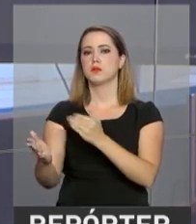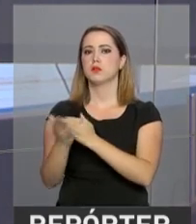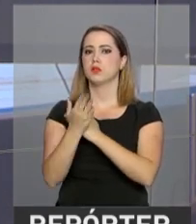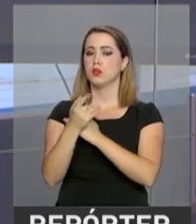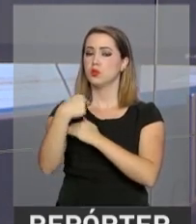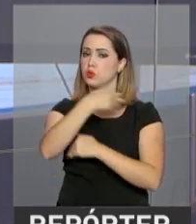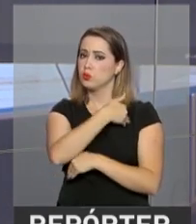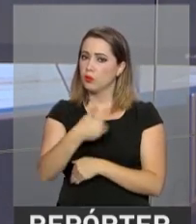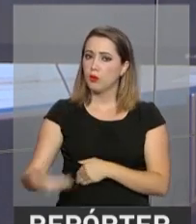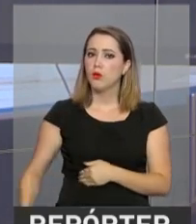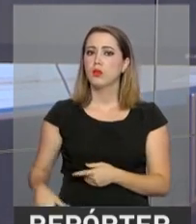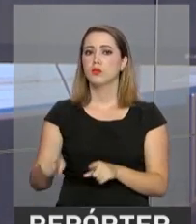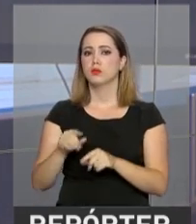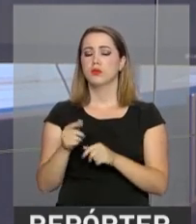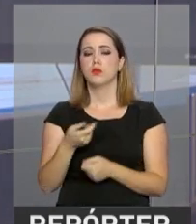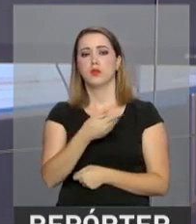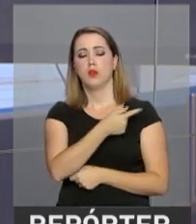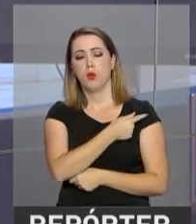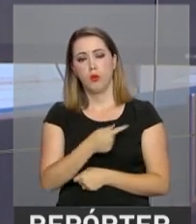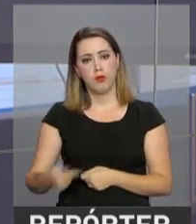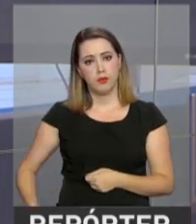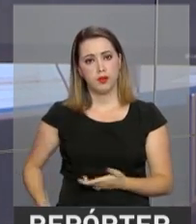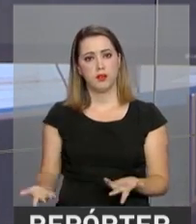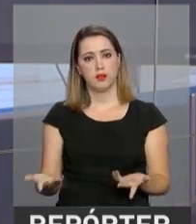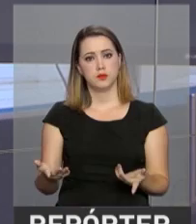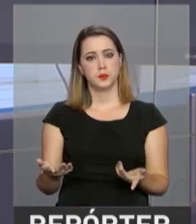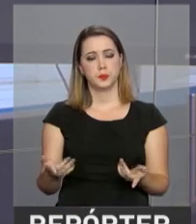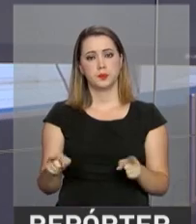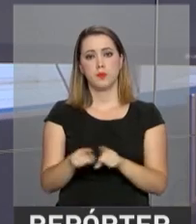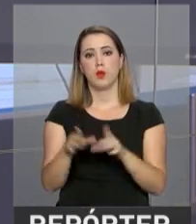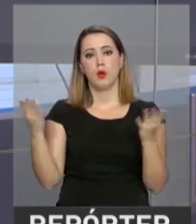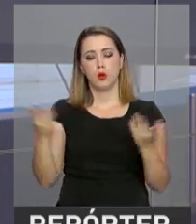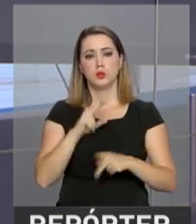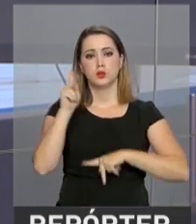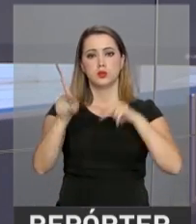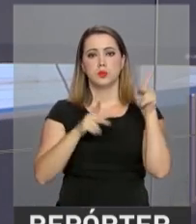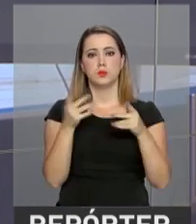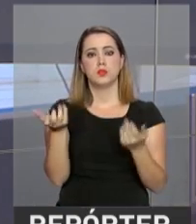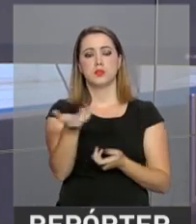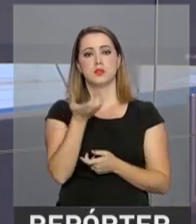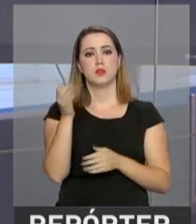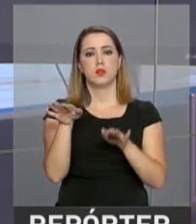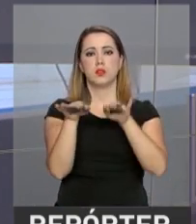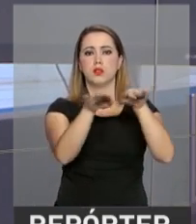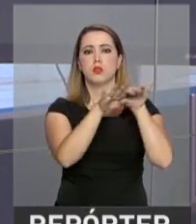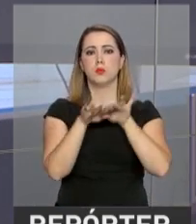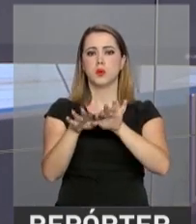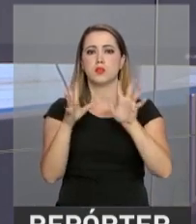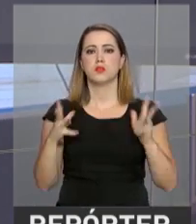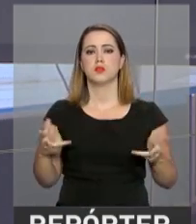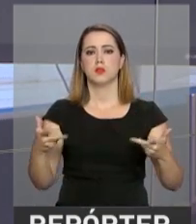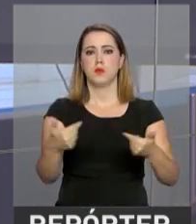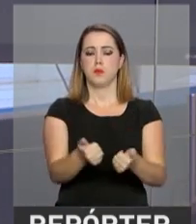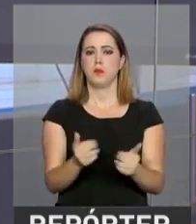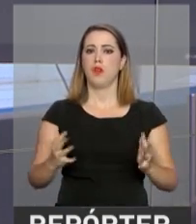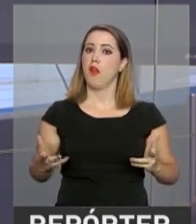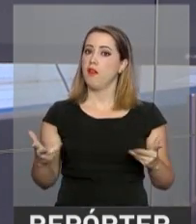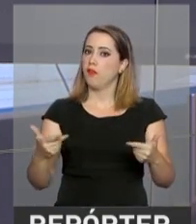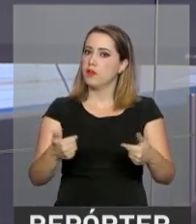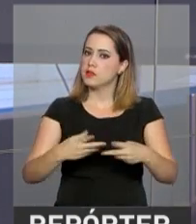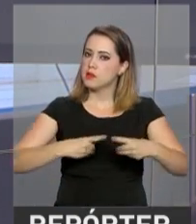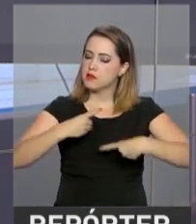à frente do governo a governar. Diz que hoje a população quer a democracia da eficiência, eficiência